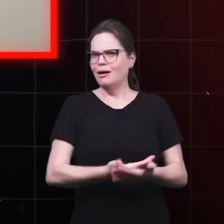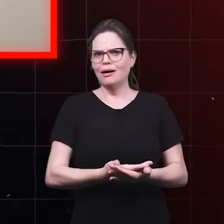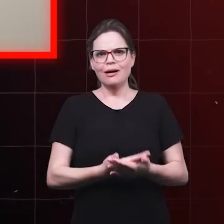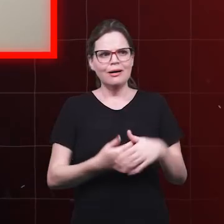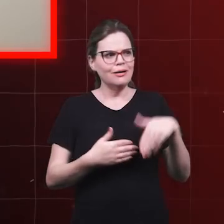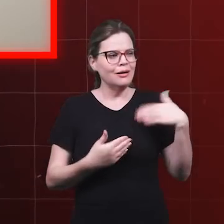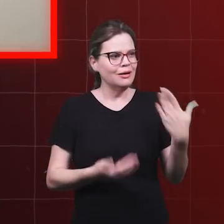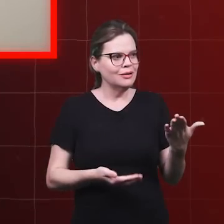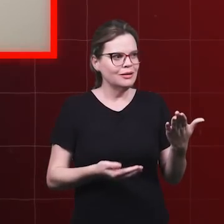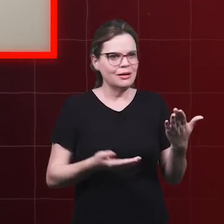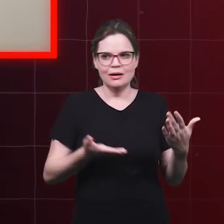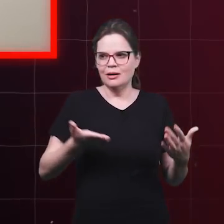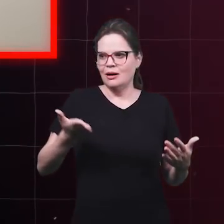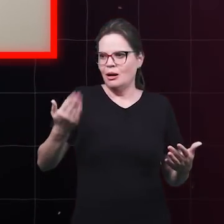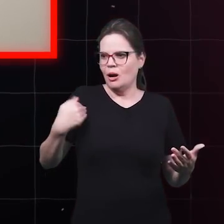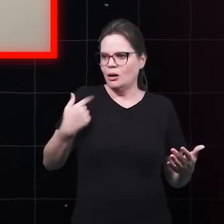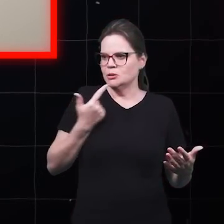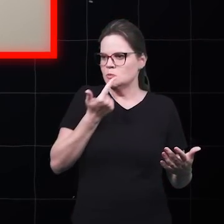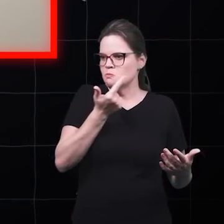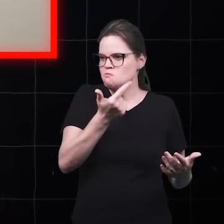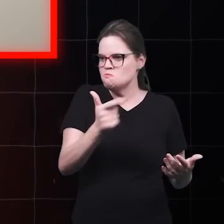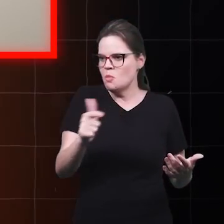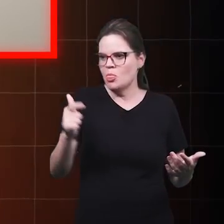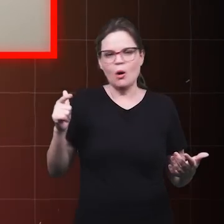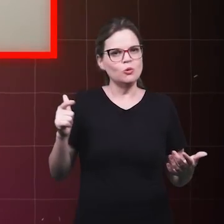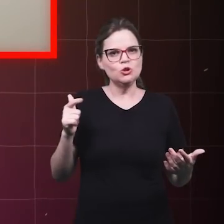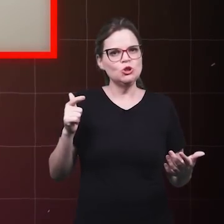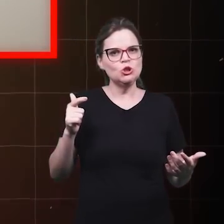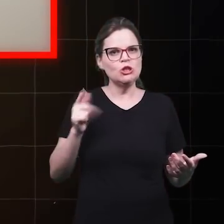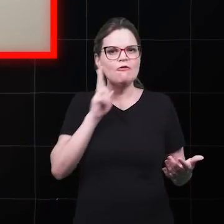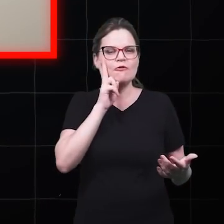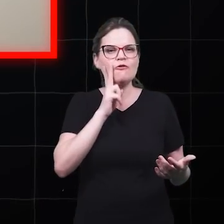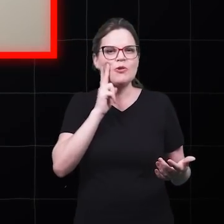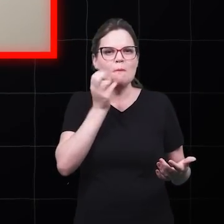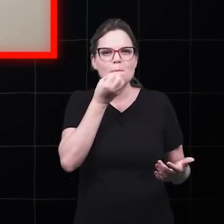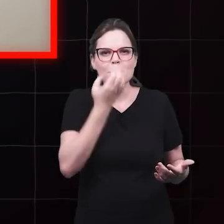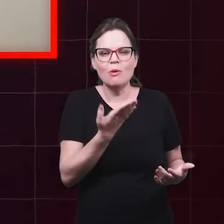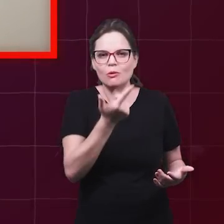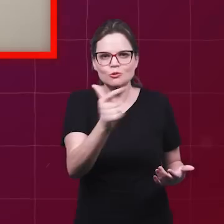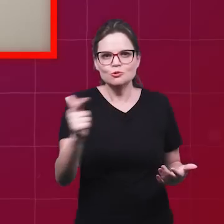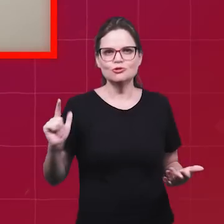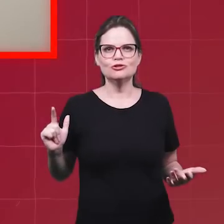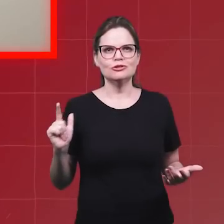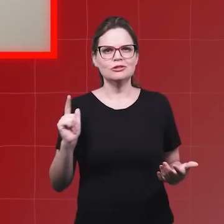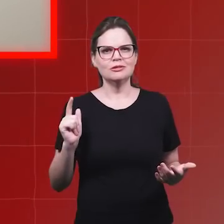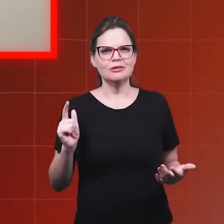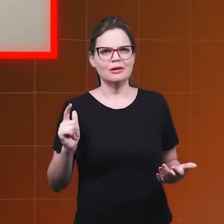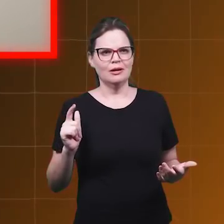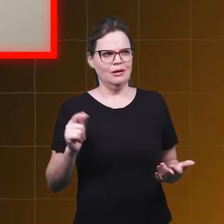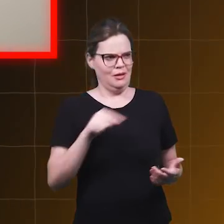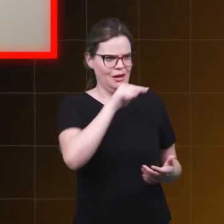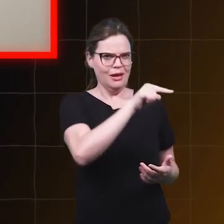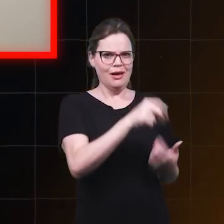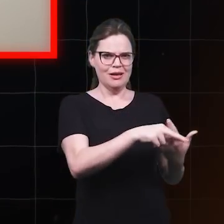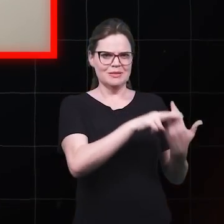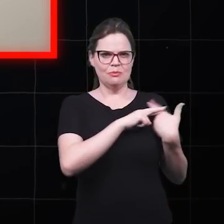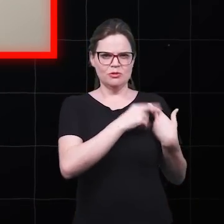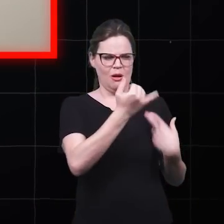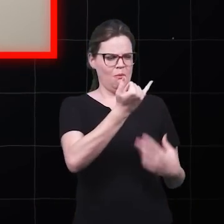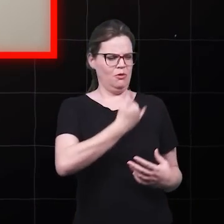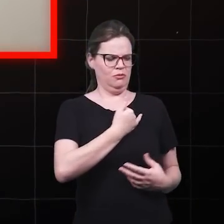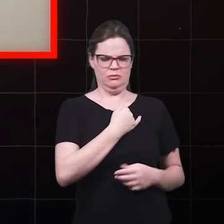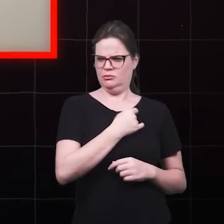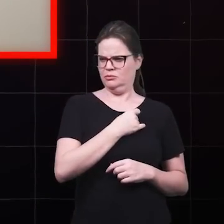até aquele momento ele não tinha provado de um vinho tão bom. E ele diz isso, olha, em toda festa que há,